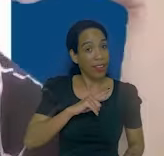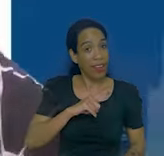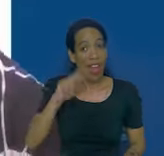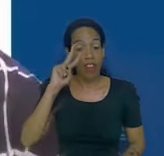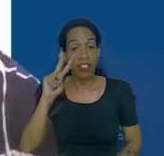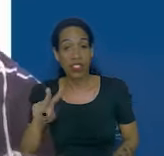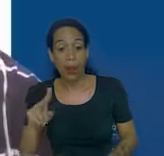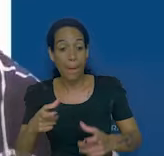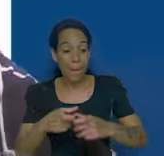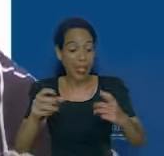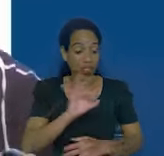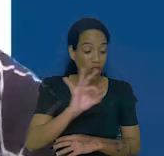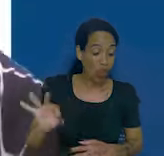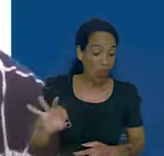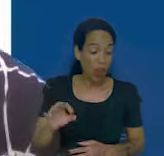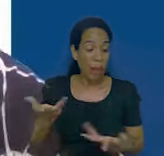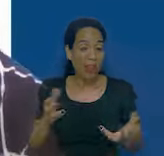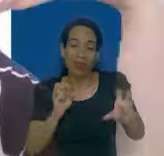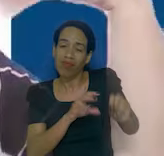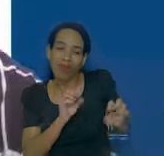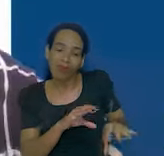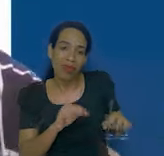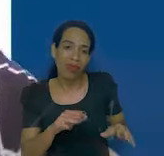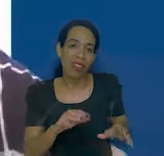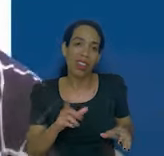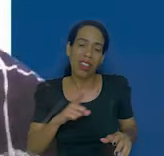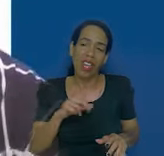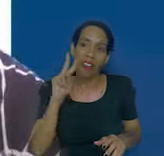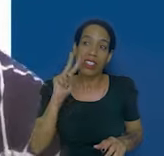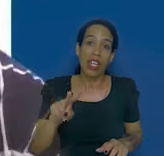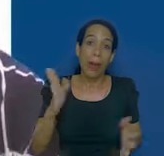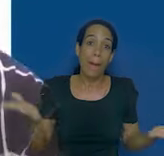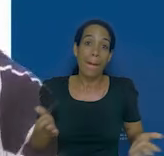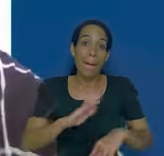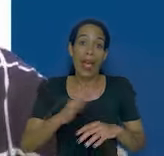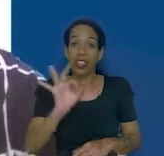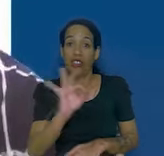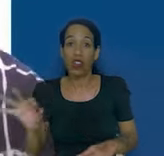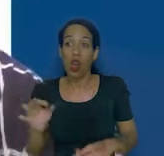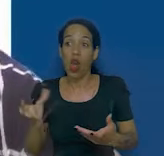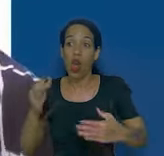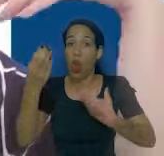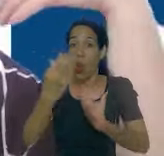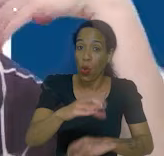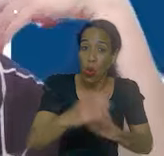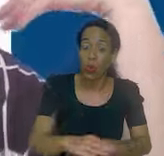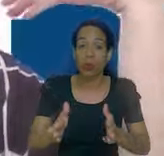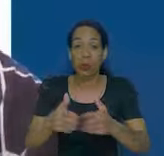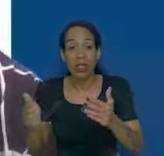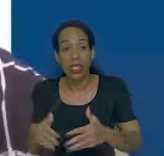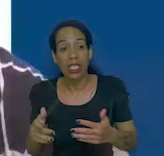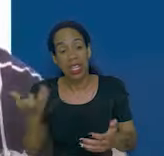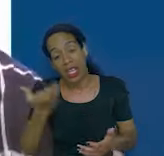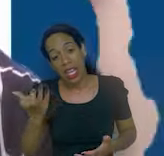a visão mais recente, por mais que eu dê aula e tudo, eles estão uma visão mais recente do que os concursos estão pedindo,